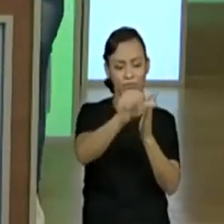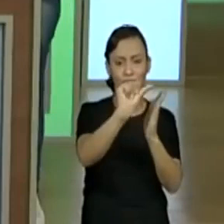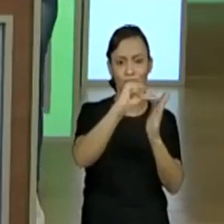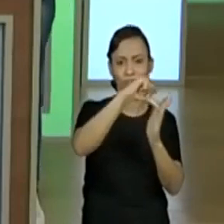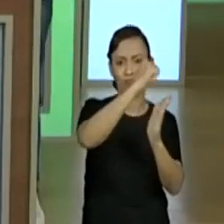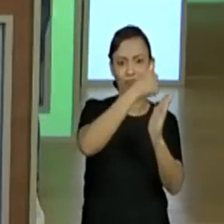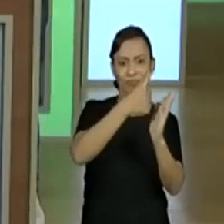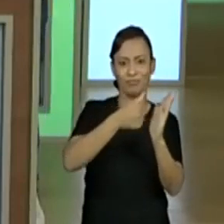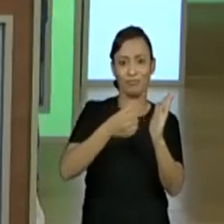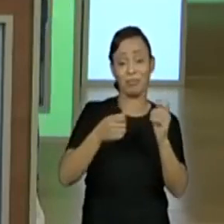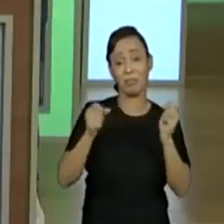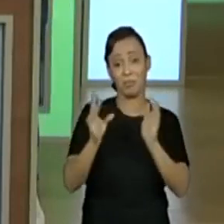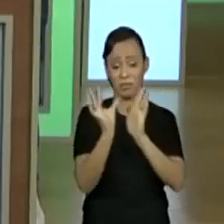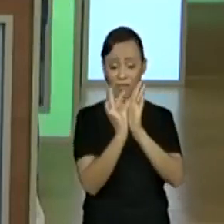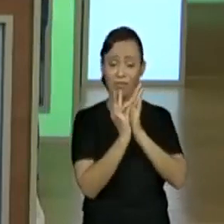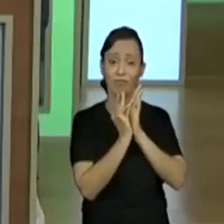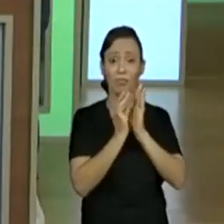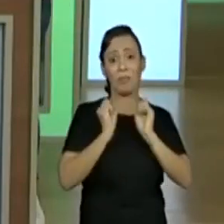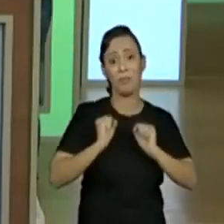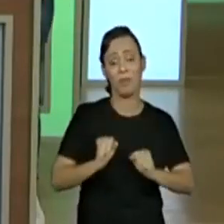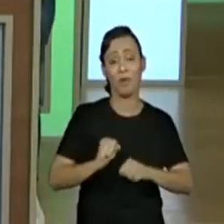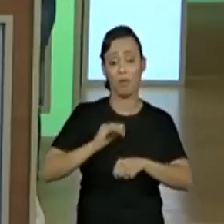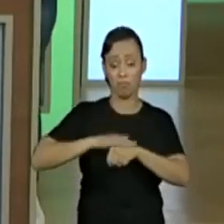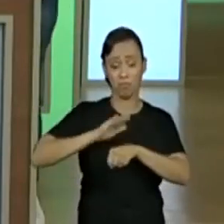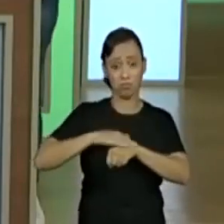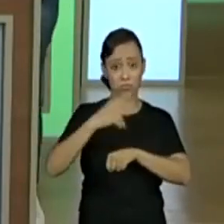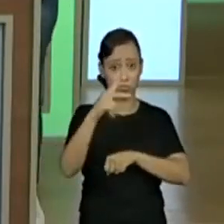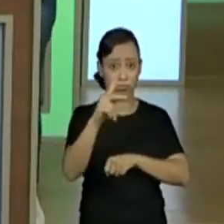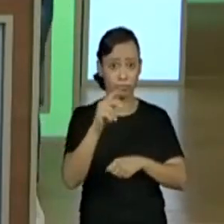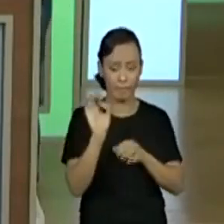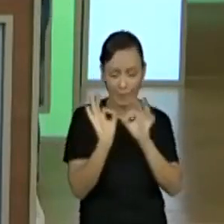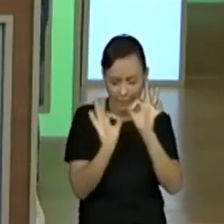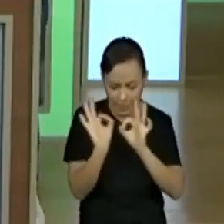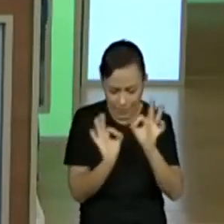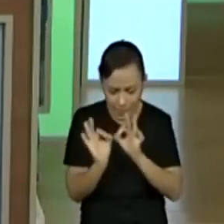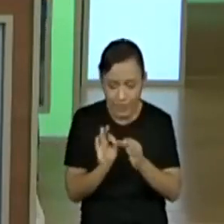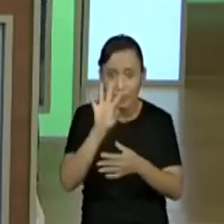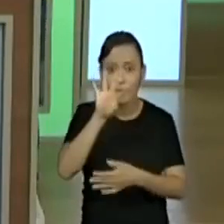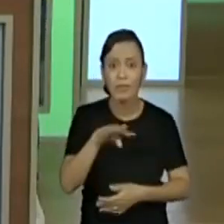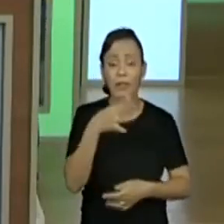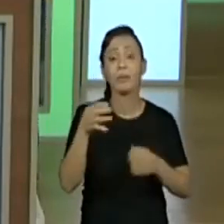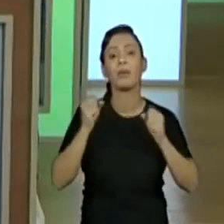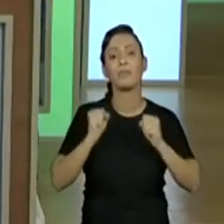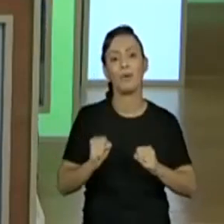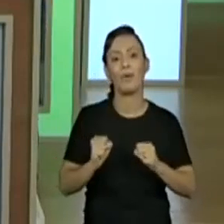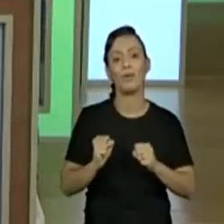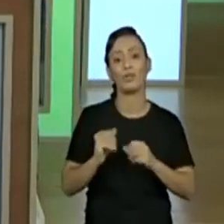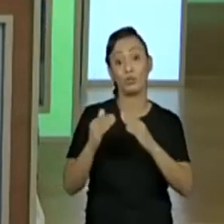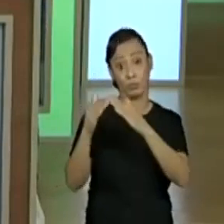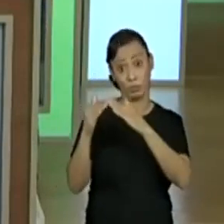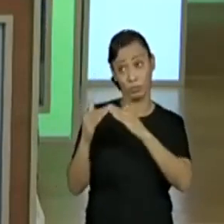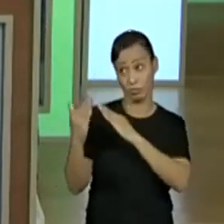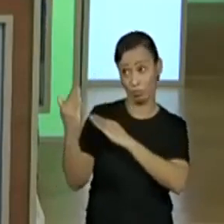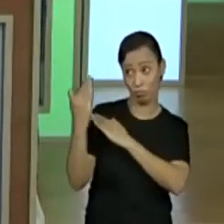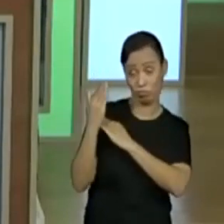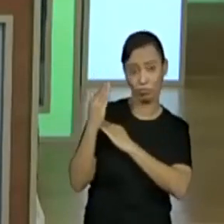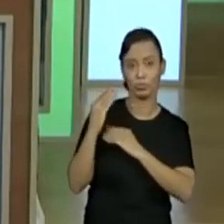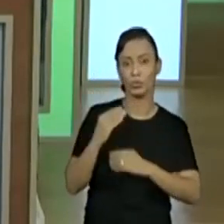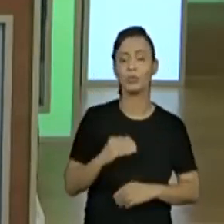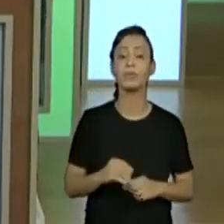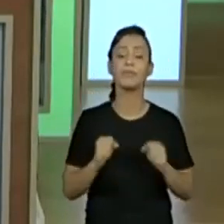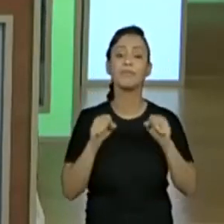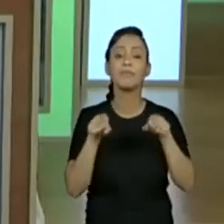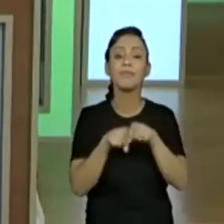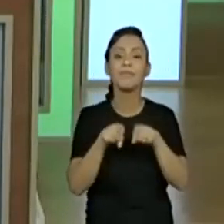momento, ou vocês podem fazer mesmo a sequência com a ajuda do responsável e sempre voltar nessa sequência, fazer assim